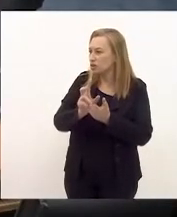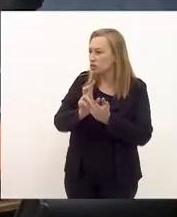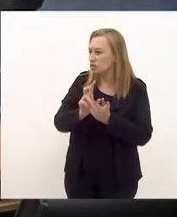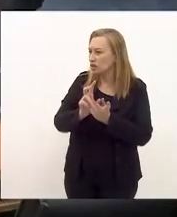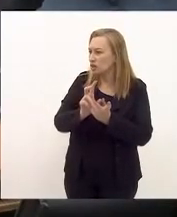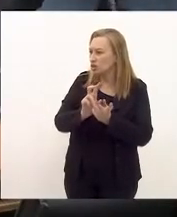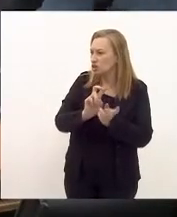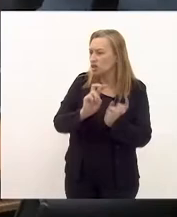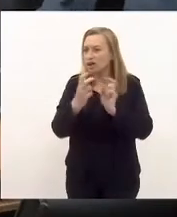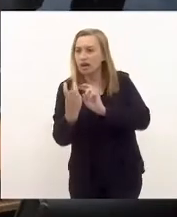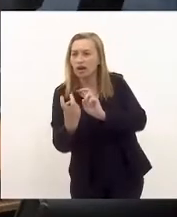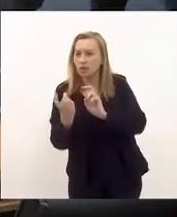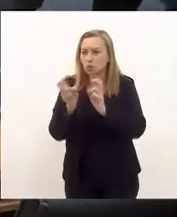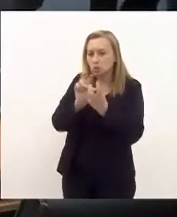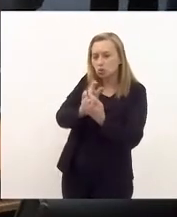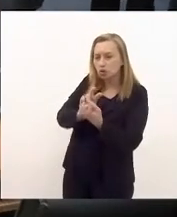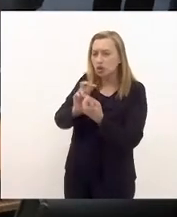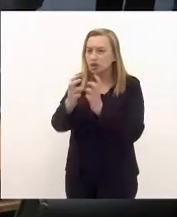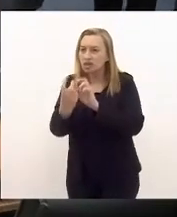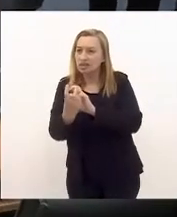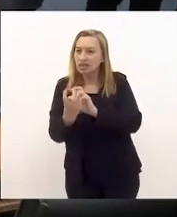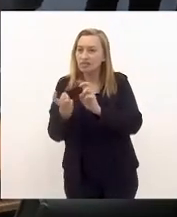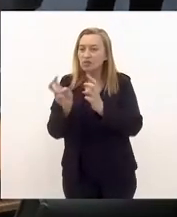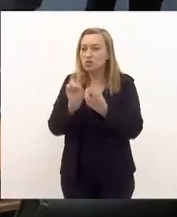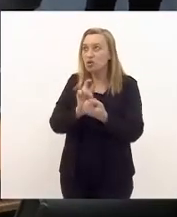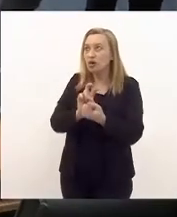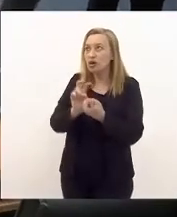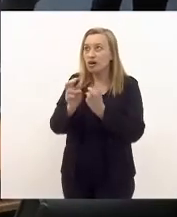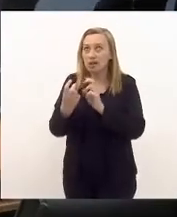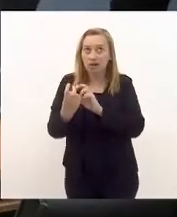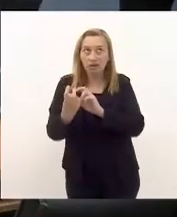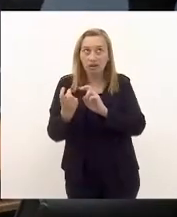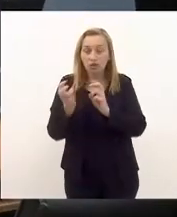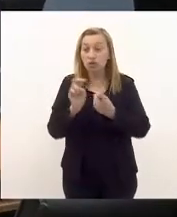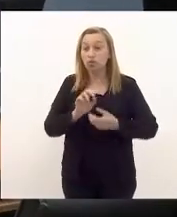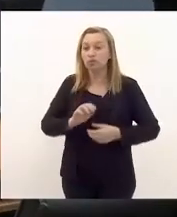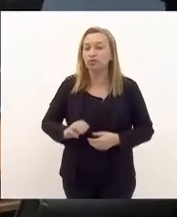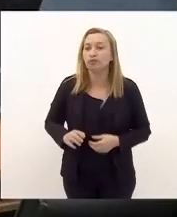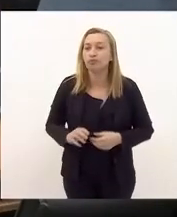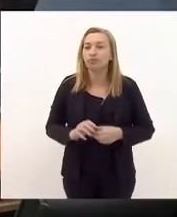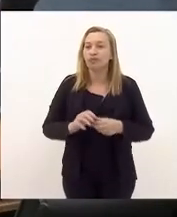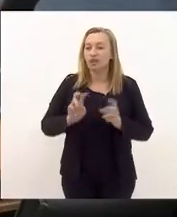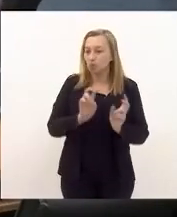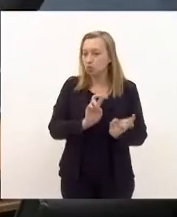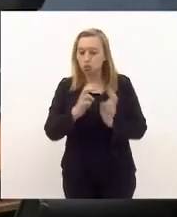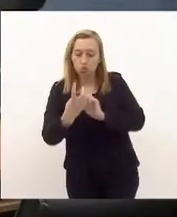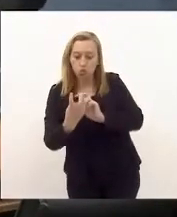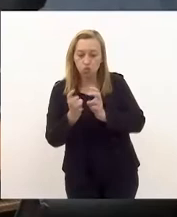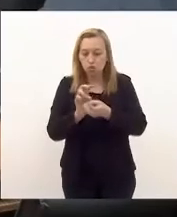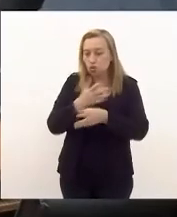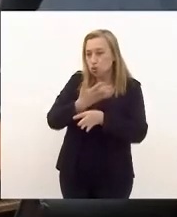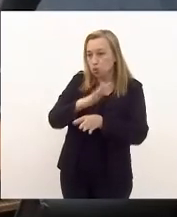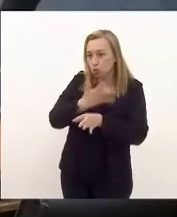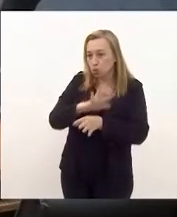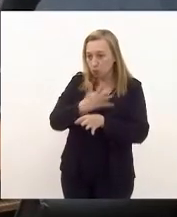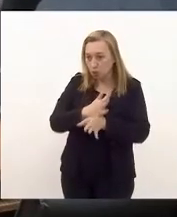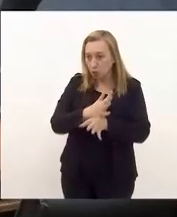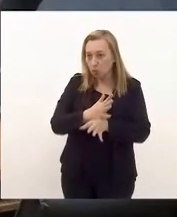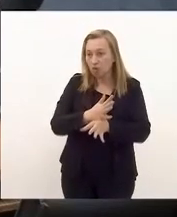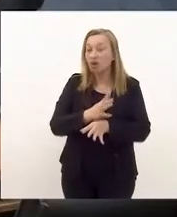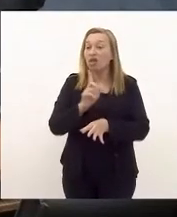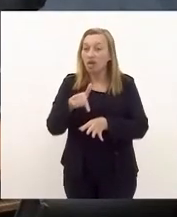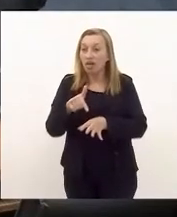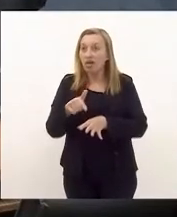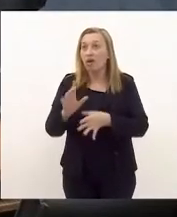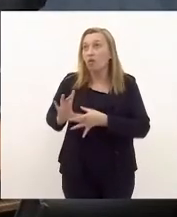Quantos foram presos por brincar capoeira ou treinar capoeira, que era considerado